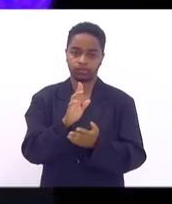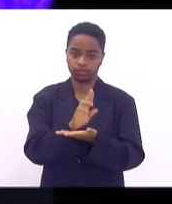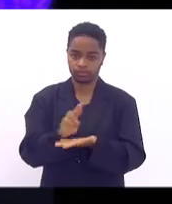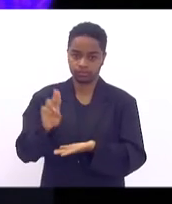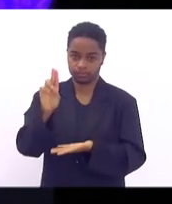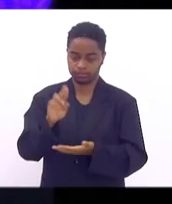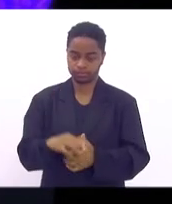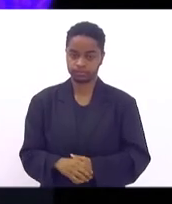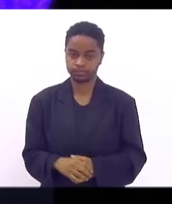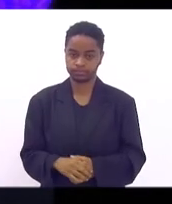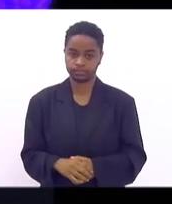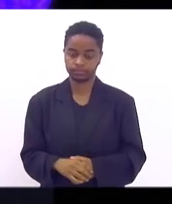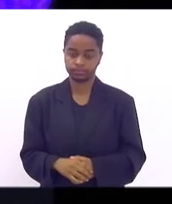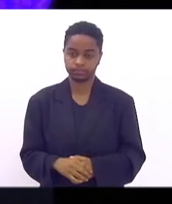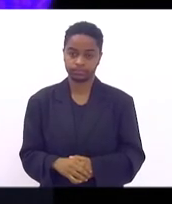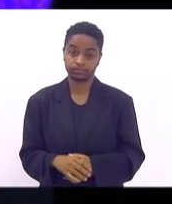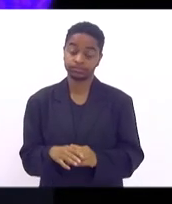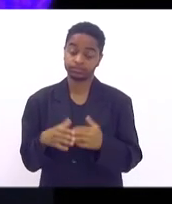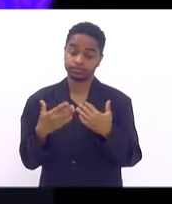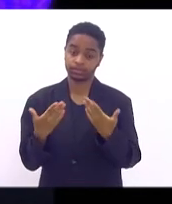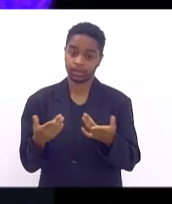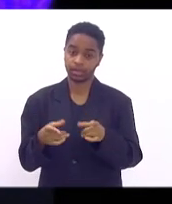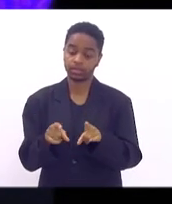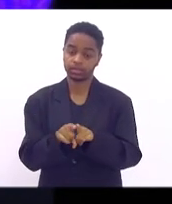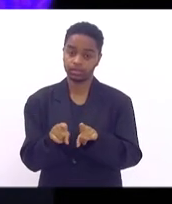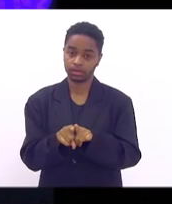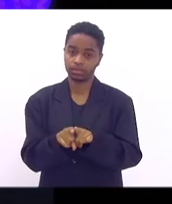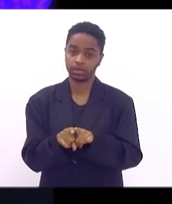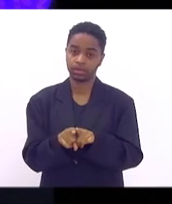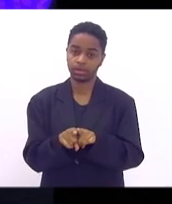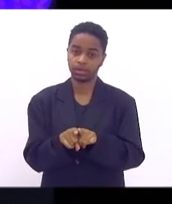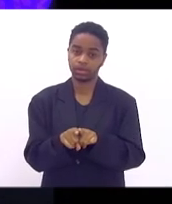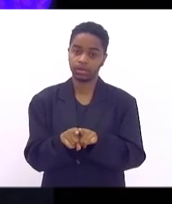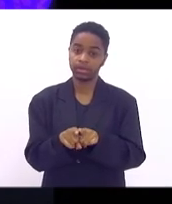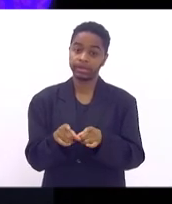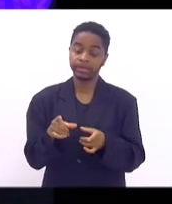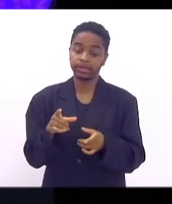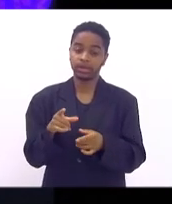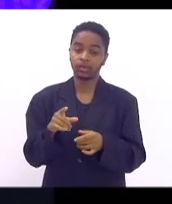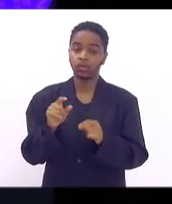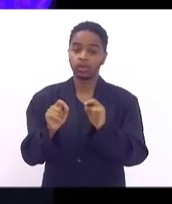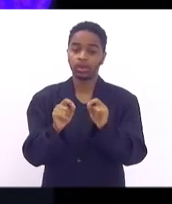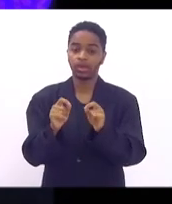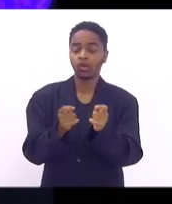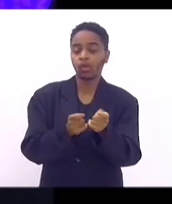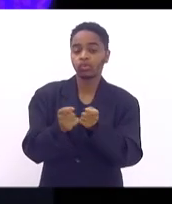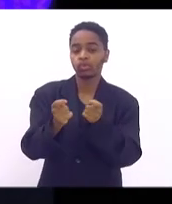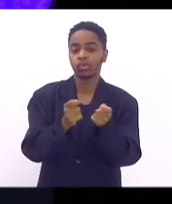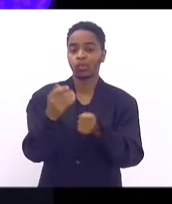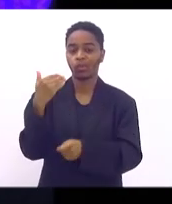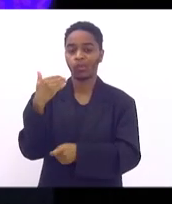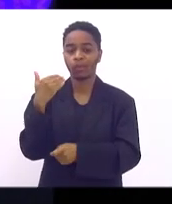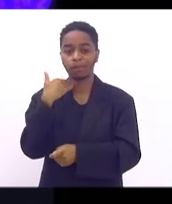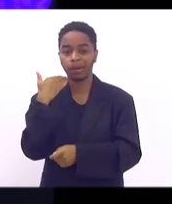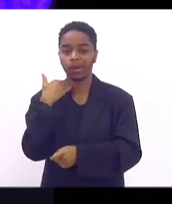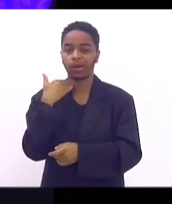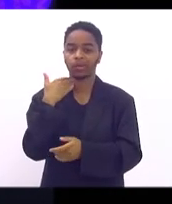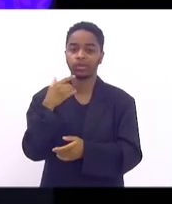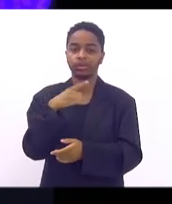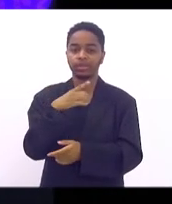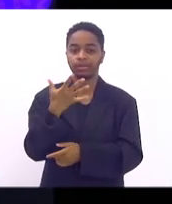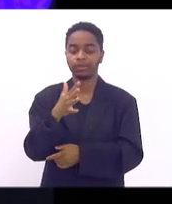A ação, enfim, e também, né, teve todo o controle das contas bancárias dela, foram mais